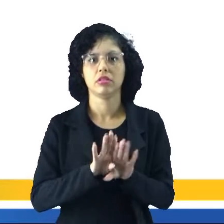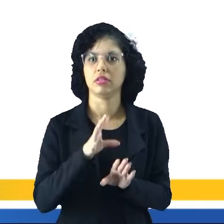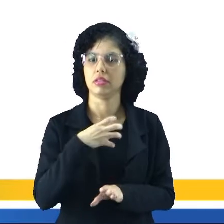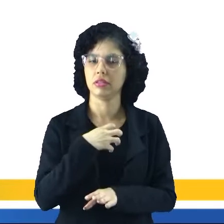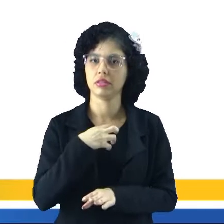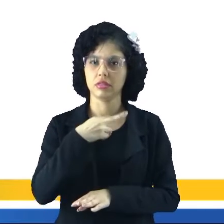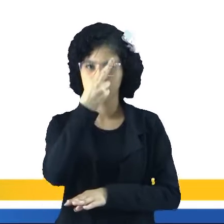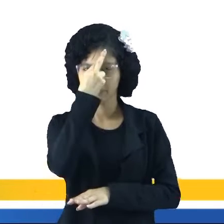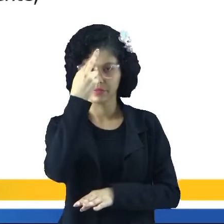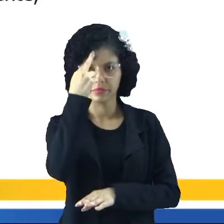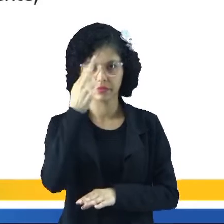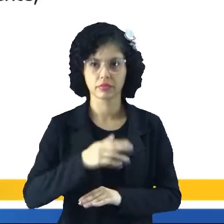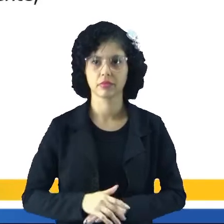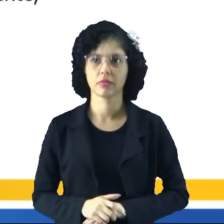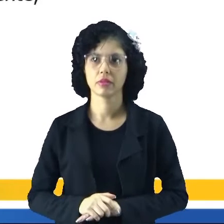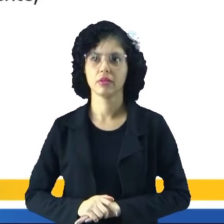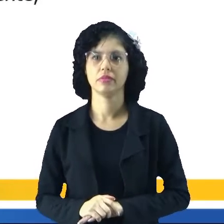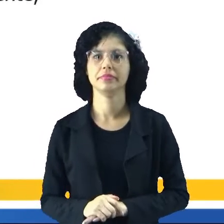momento histórico.